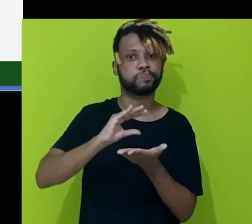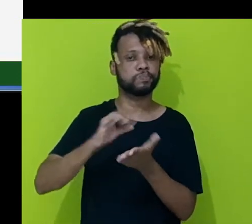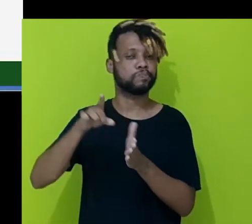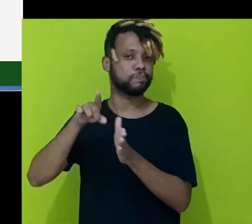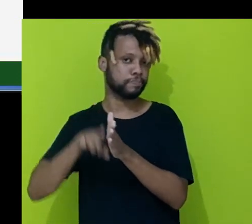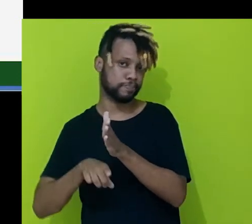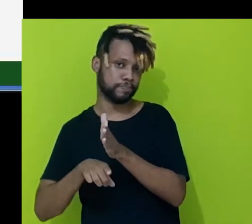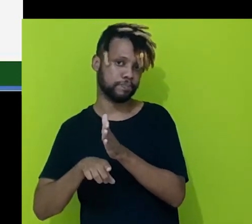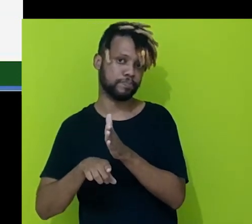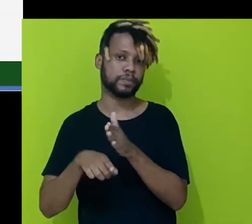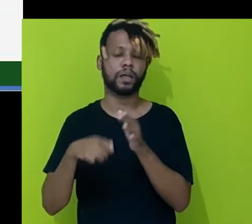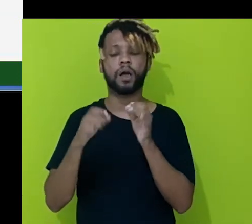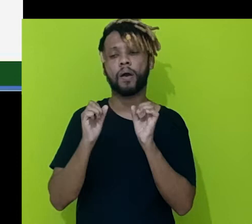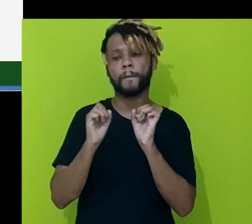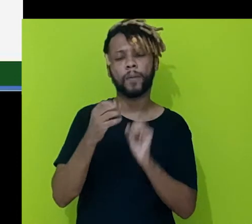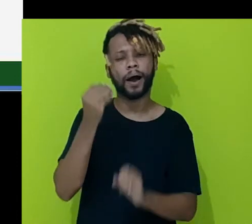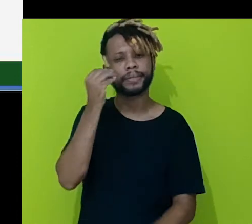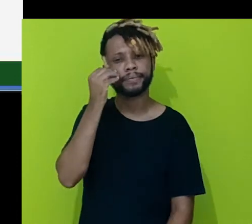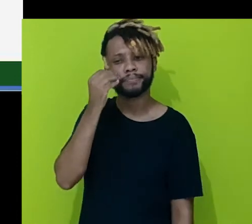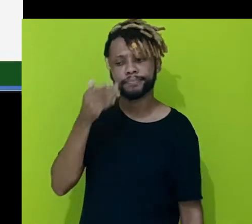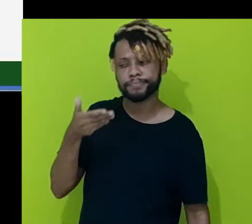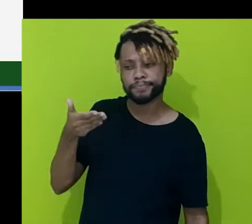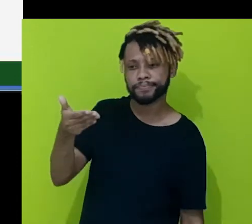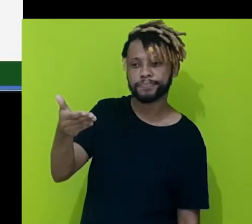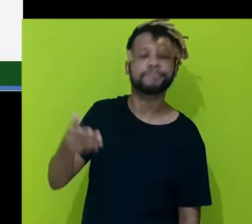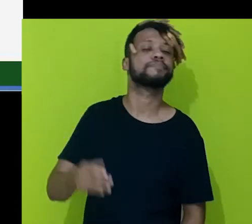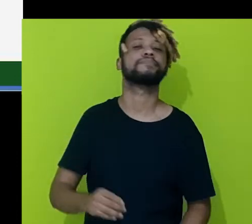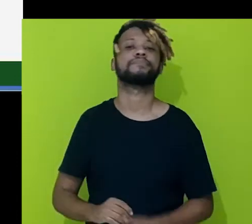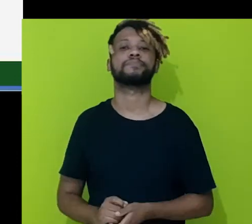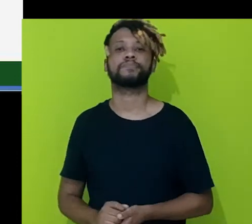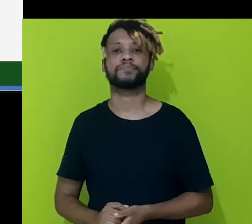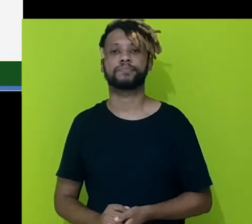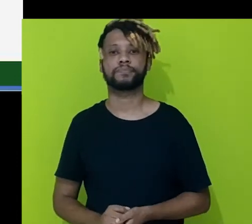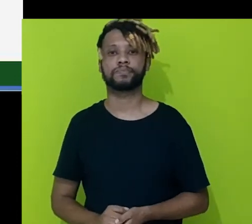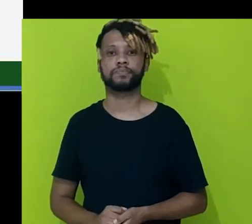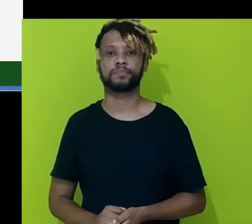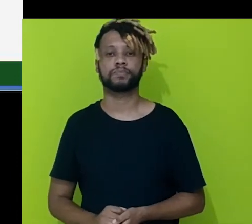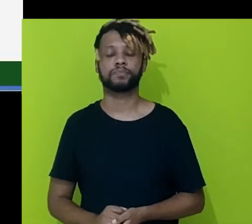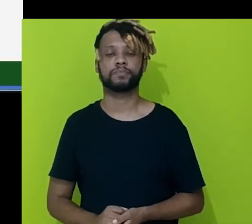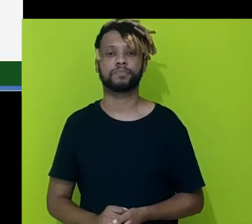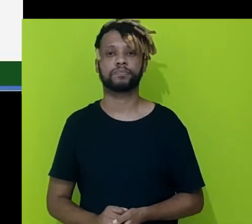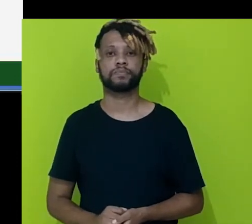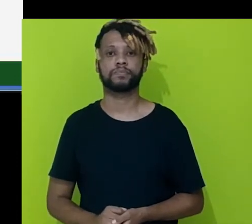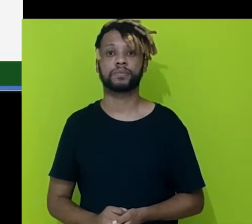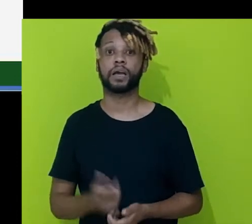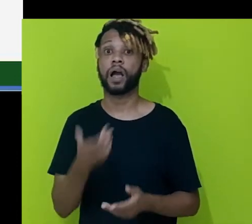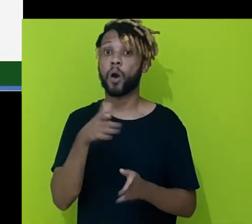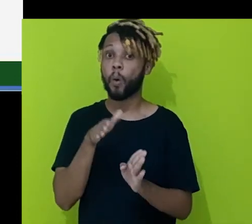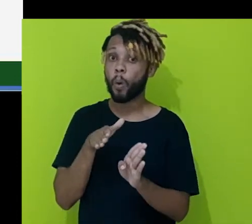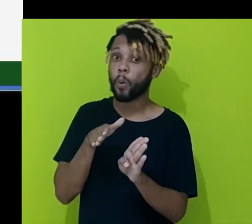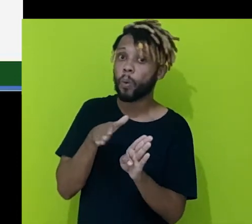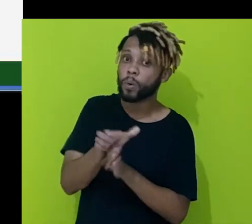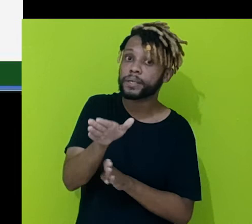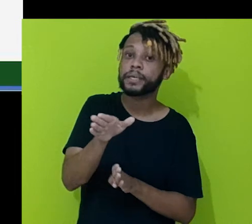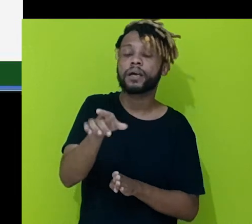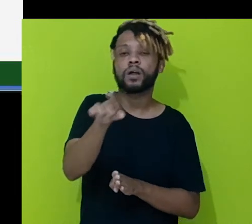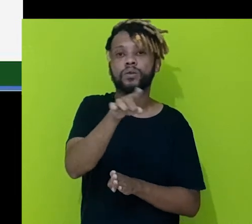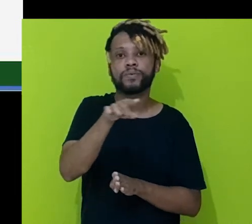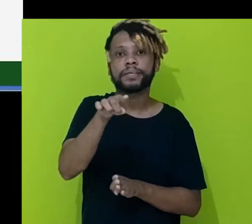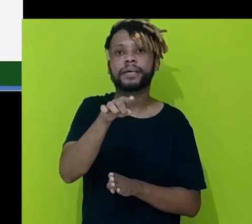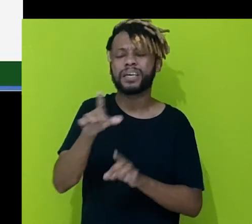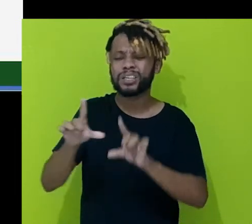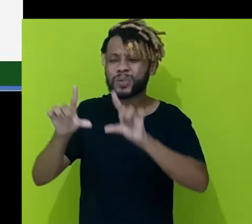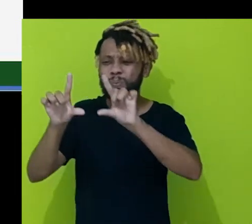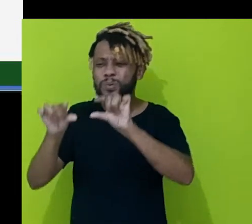aqui, se você quiser, um pouco menos para custos administrativos. O que eu não aconselho é diminuir